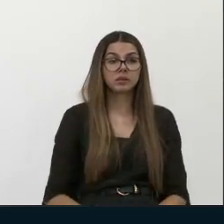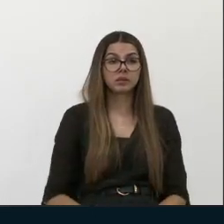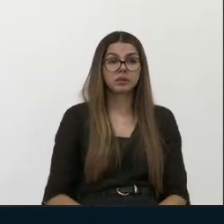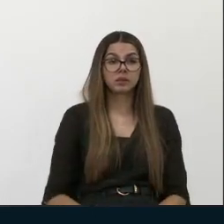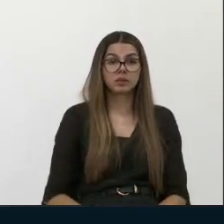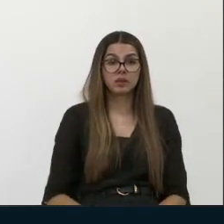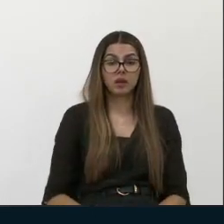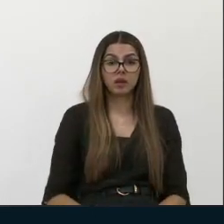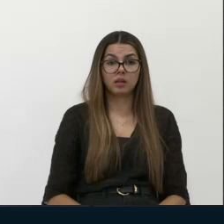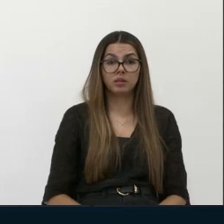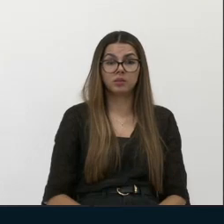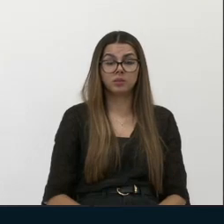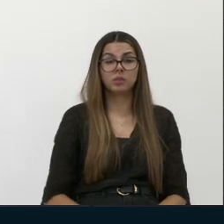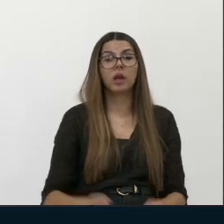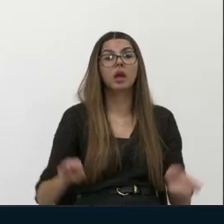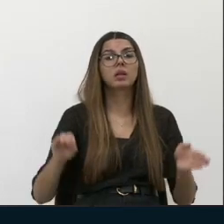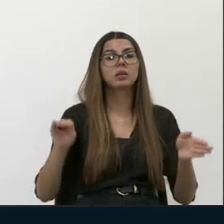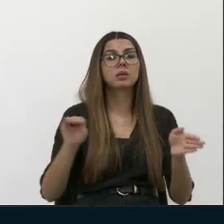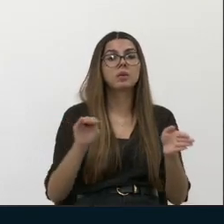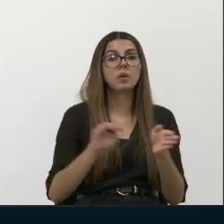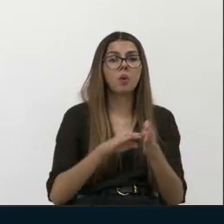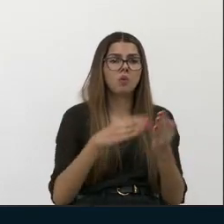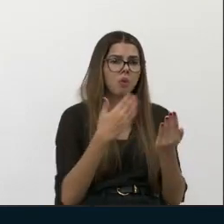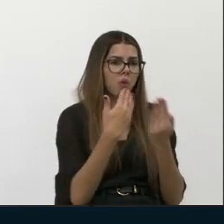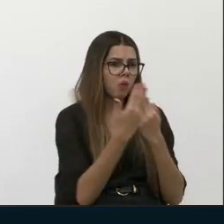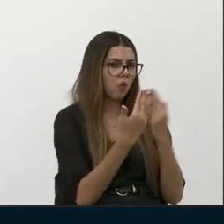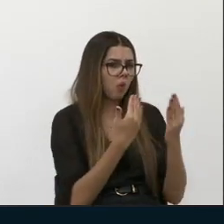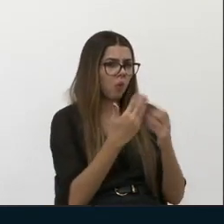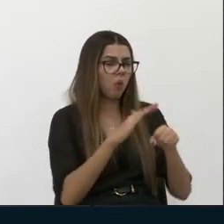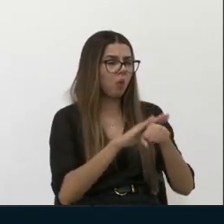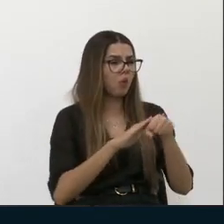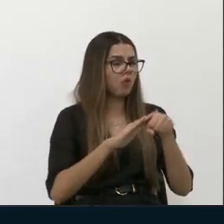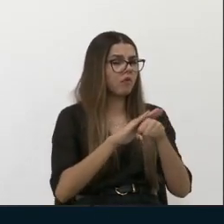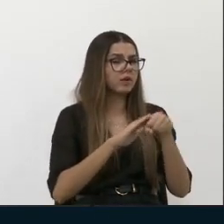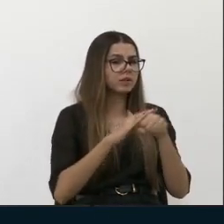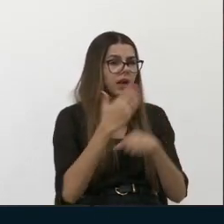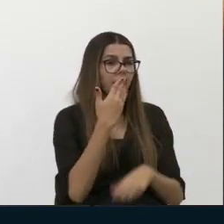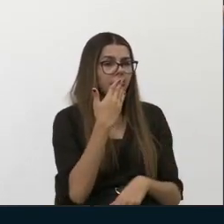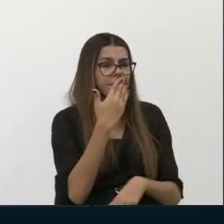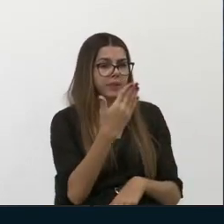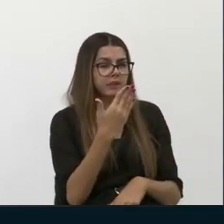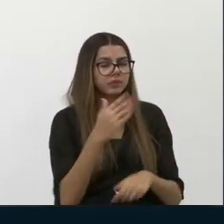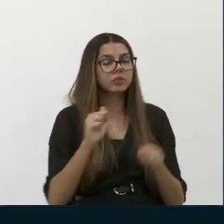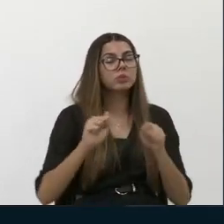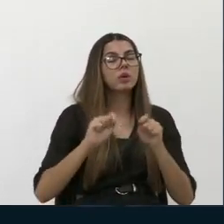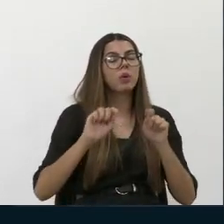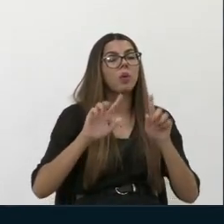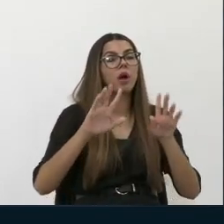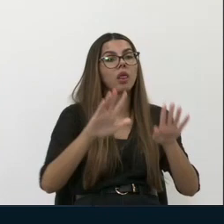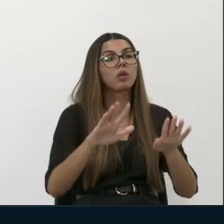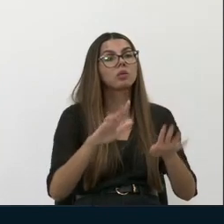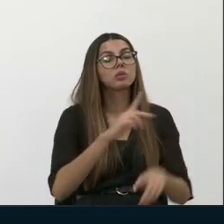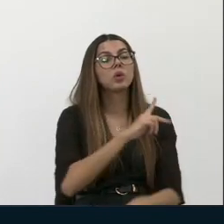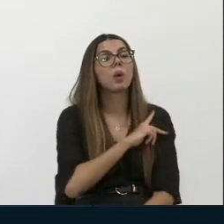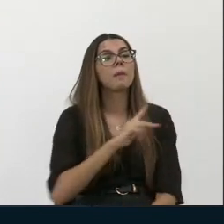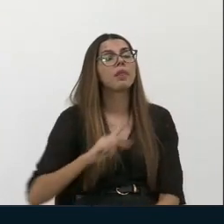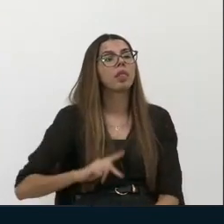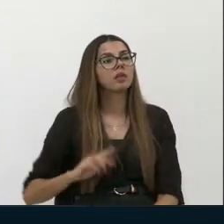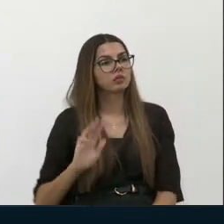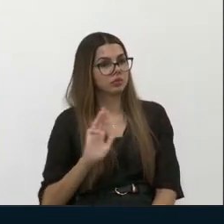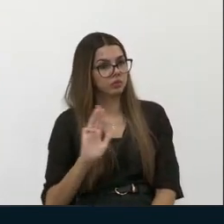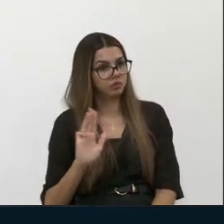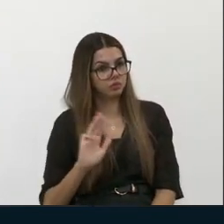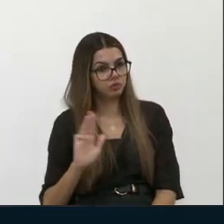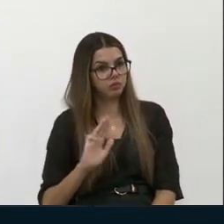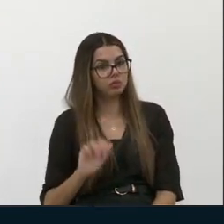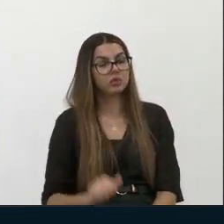perto do presidente Lula, e vai poder conversar com ele, vai poder pedir pela cidade, ao contrário dos outros governos,